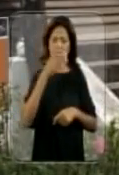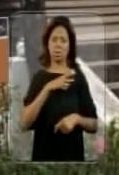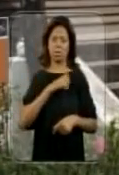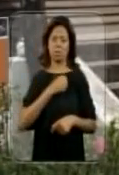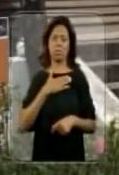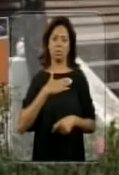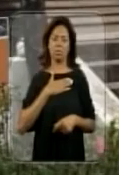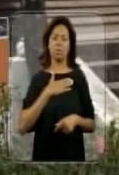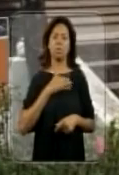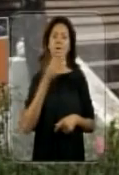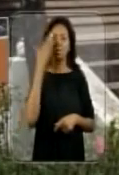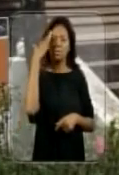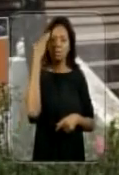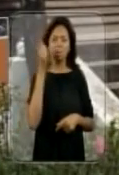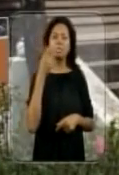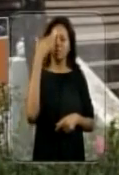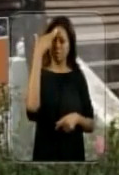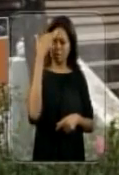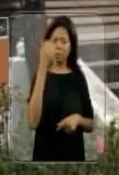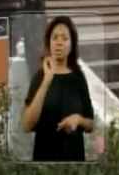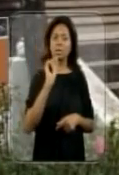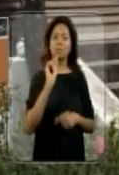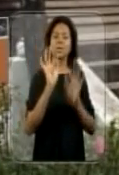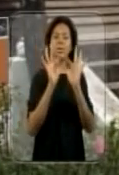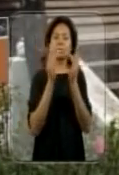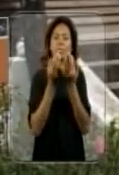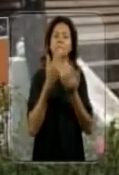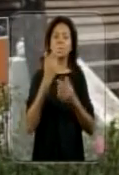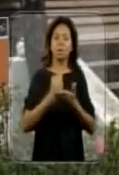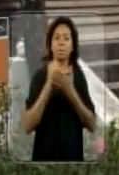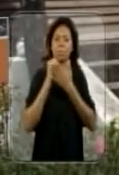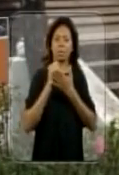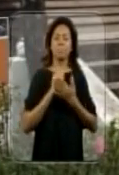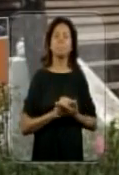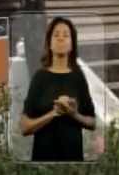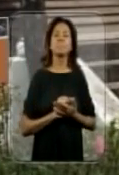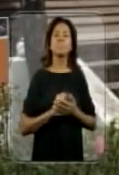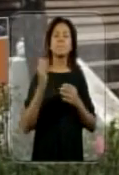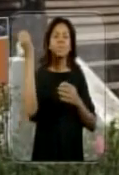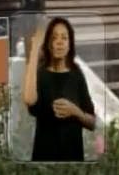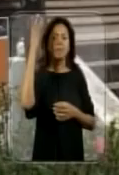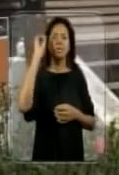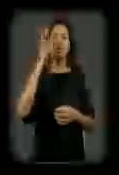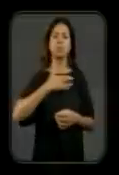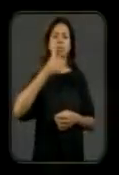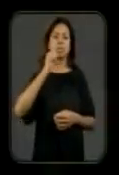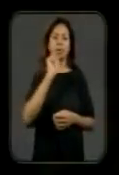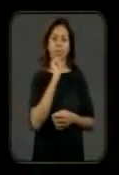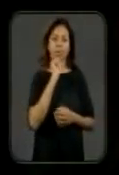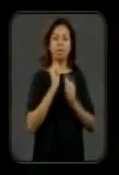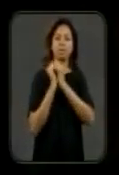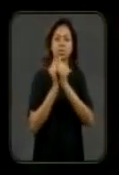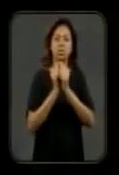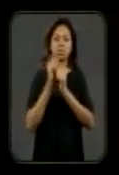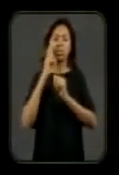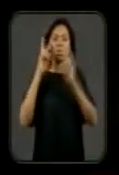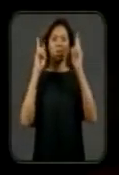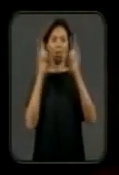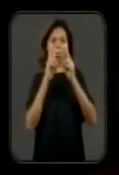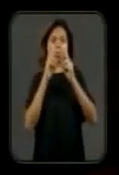para essas pessoas que me amam, eu sabia e sei que elas estariam ali para me apoiar. E graças a Deus a minha mãe